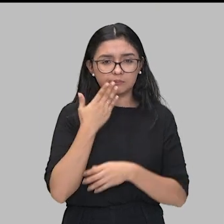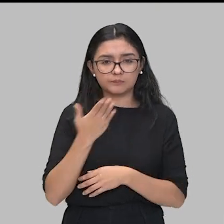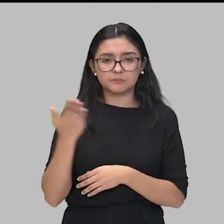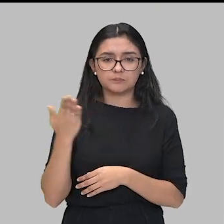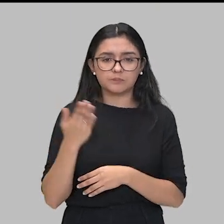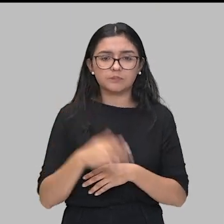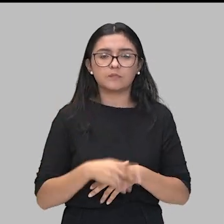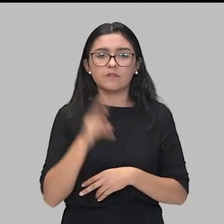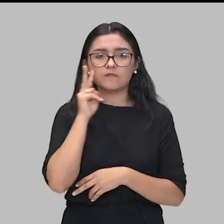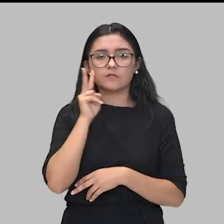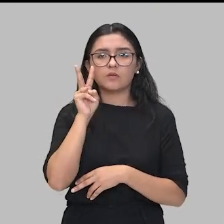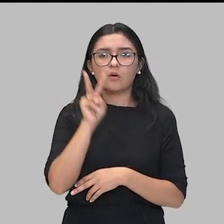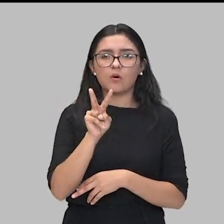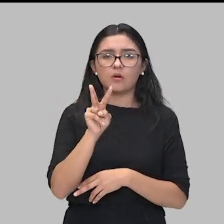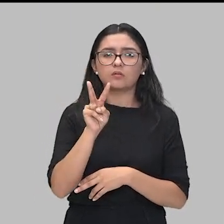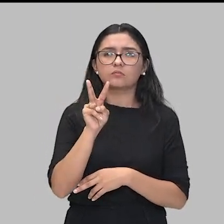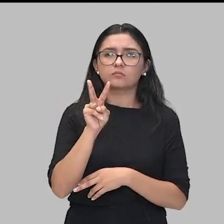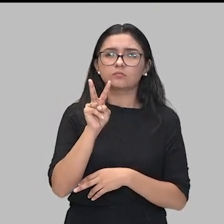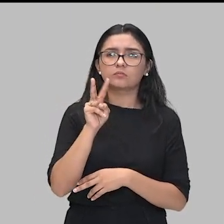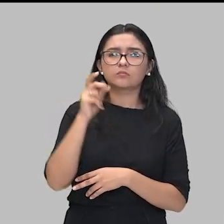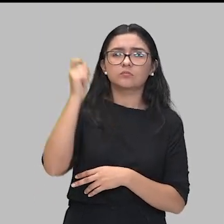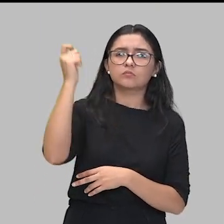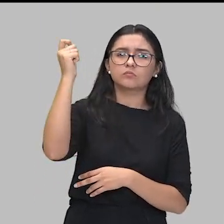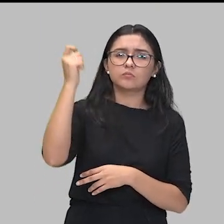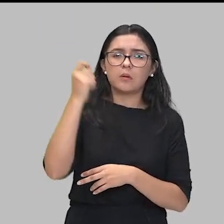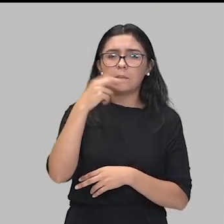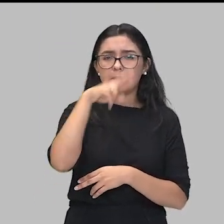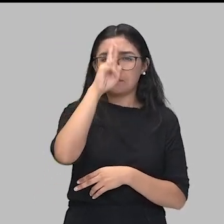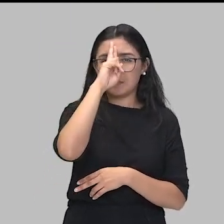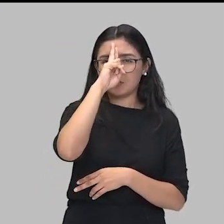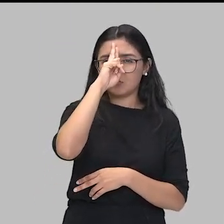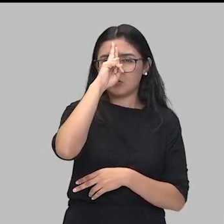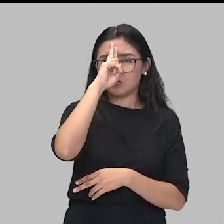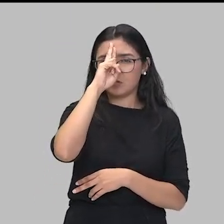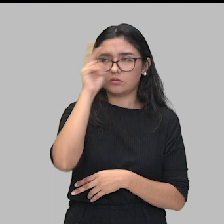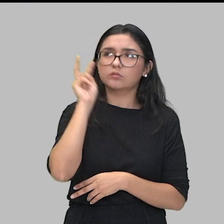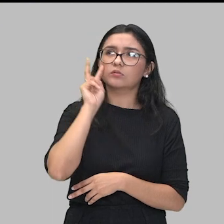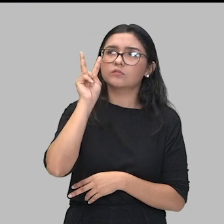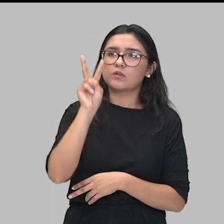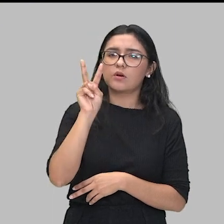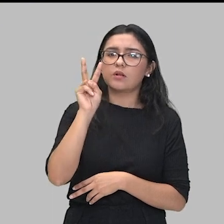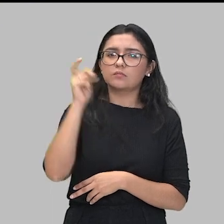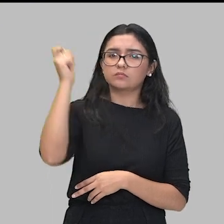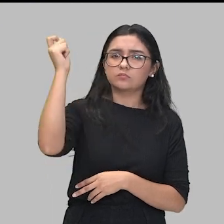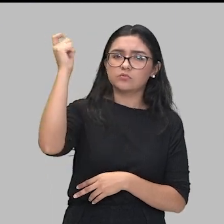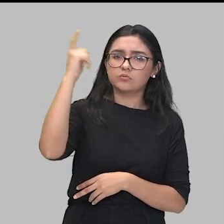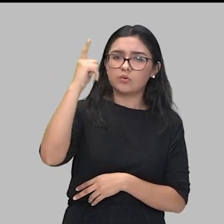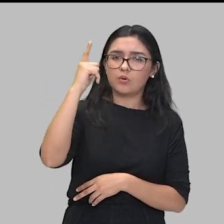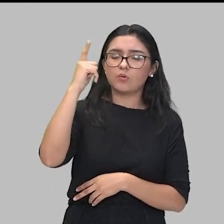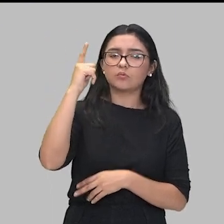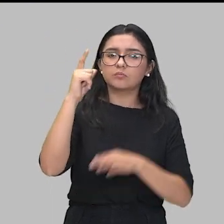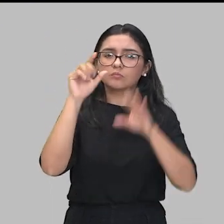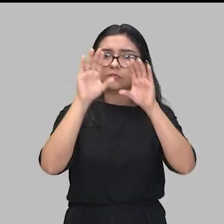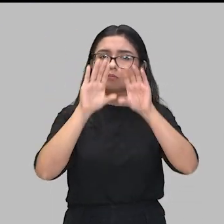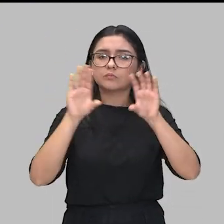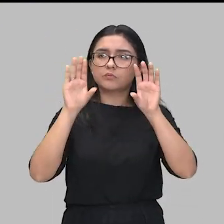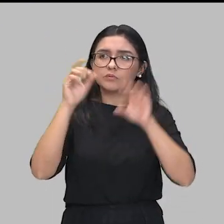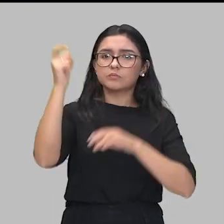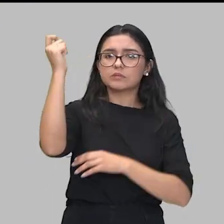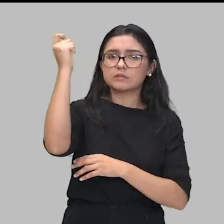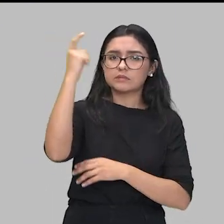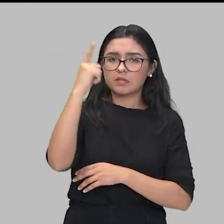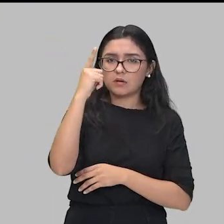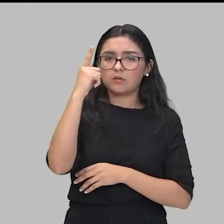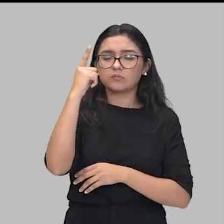vocês olham para o céu, ali meio-dia, e por favor não façam isso para não machucar os olhos de vocês, mas quando você olha para o Sol,